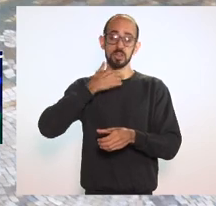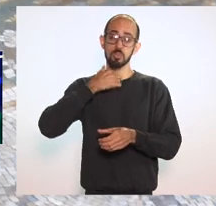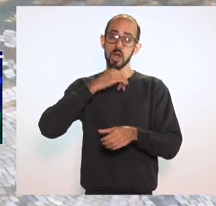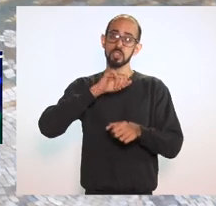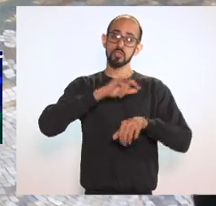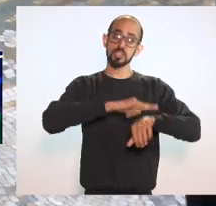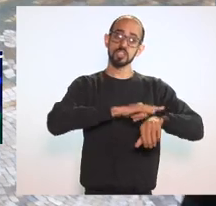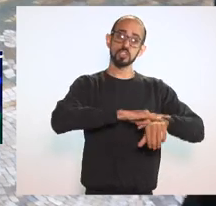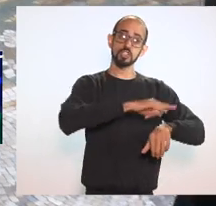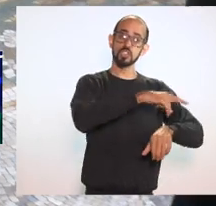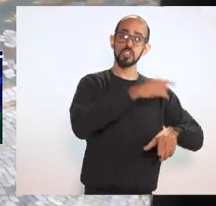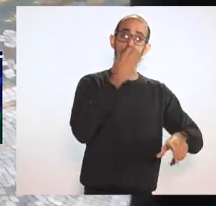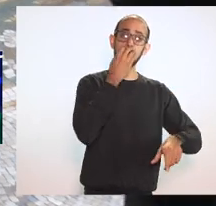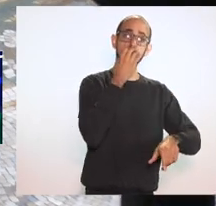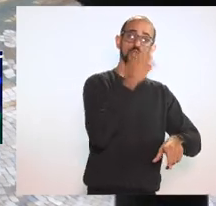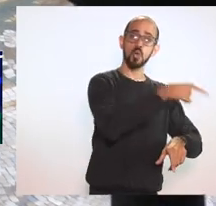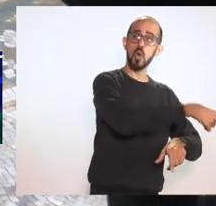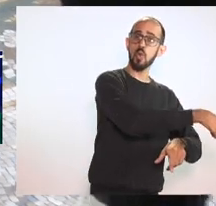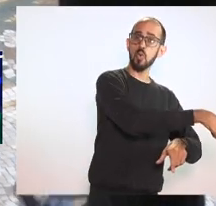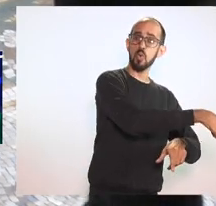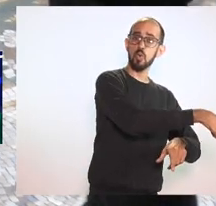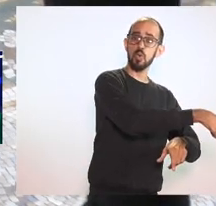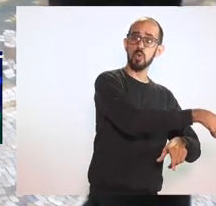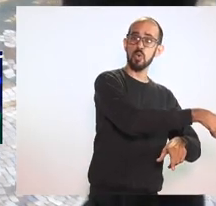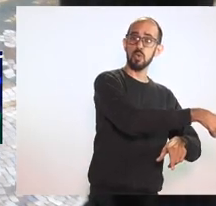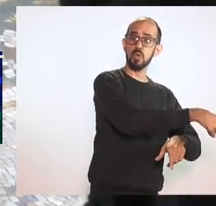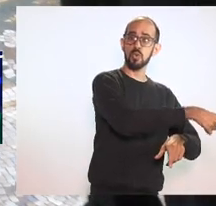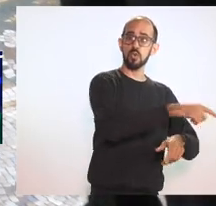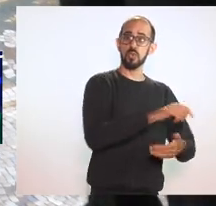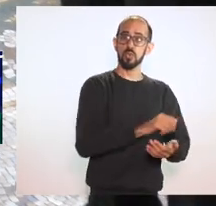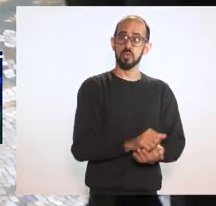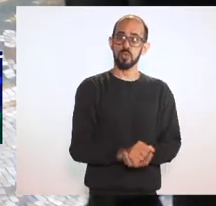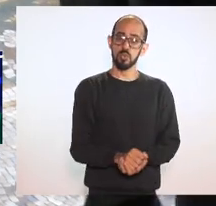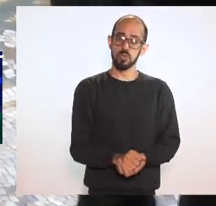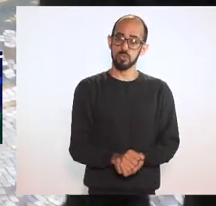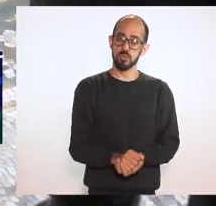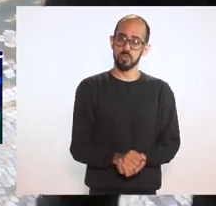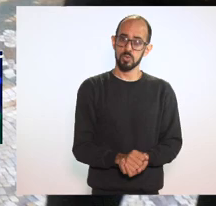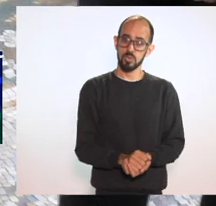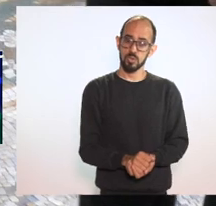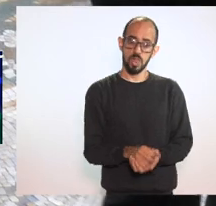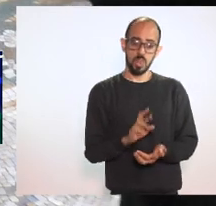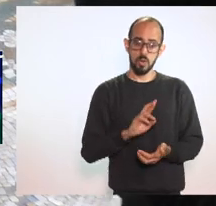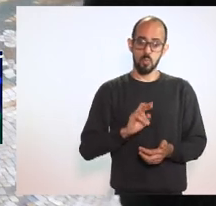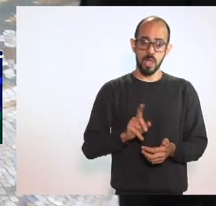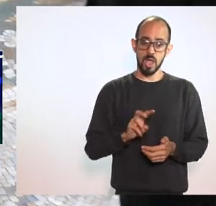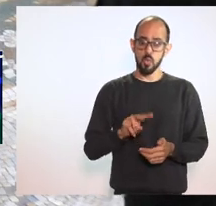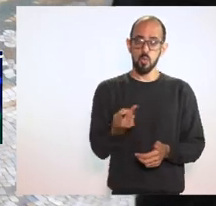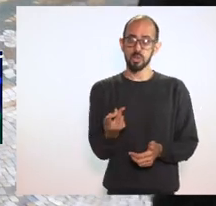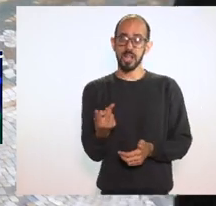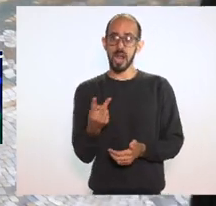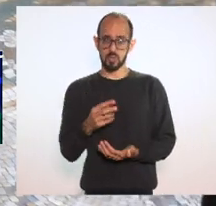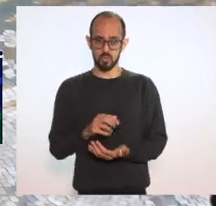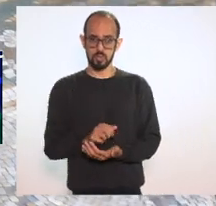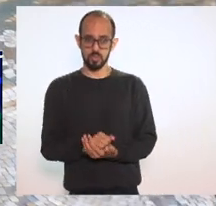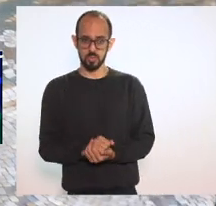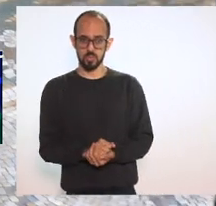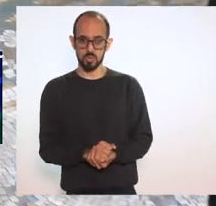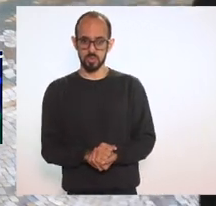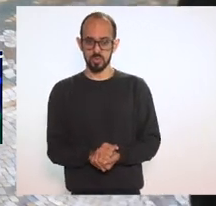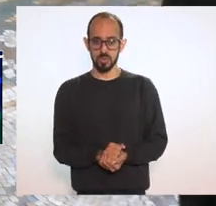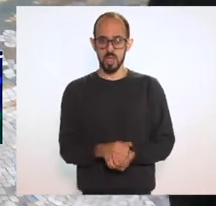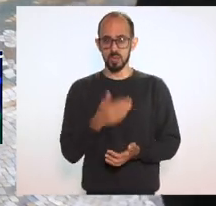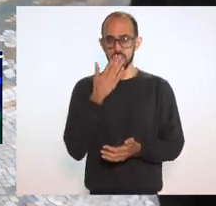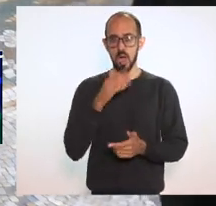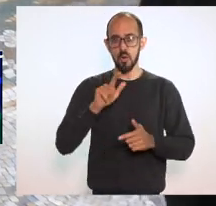Castro o governador do Estado o estado que tem 92 municípios hora quem vai dar o norte foi iniciativa